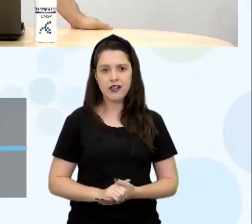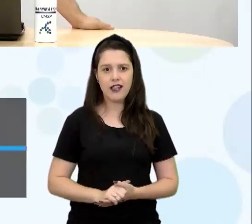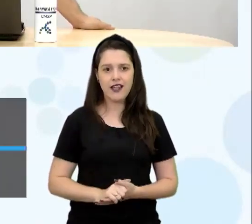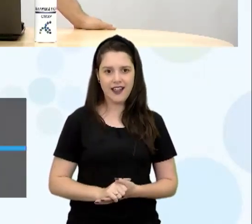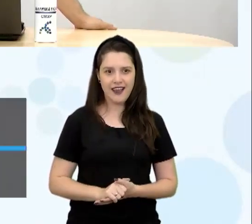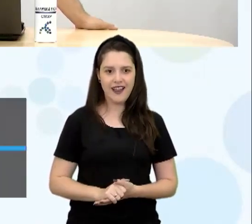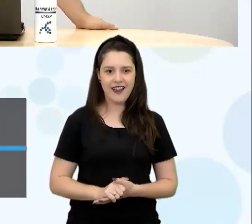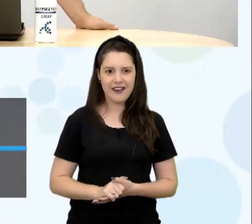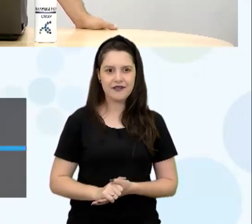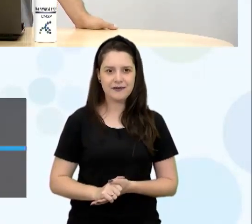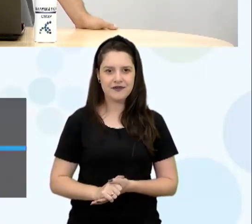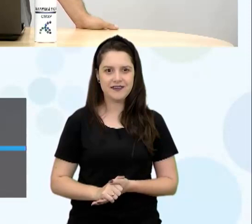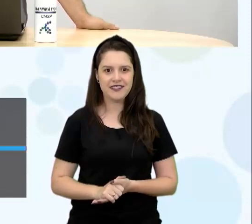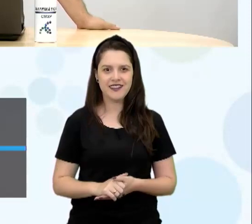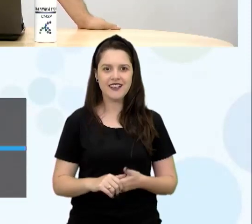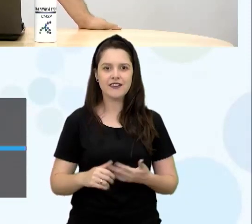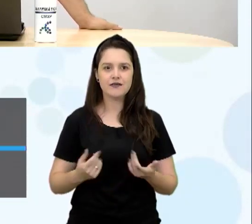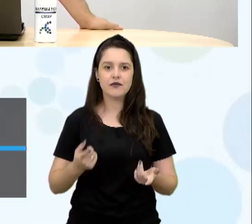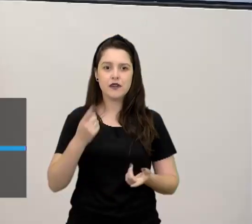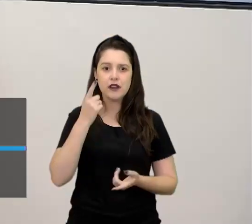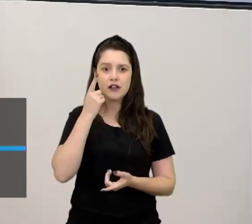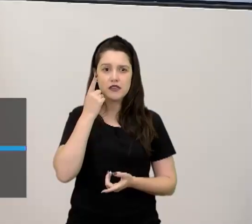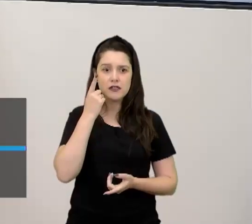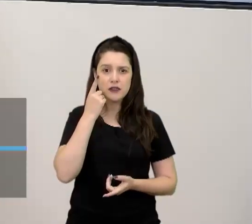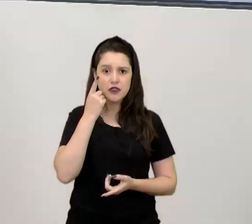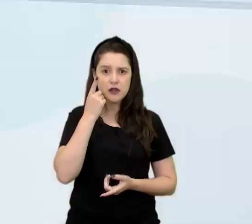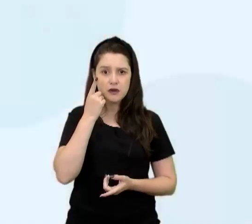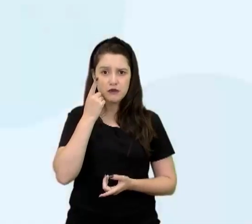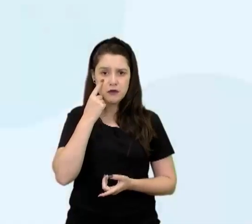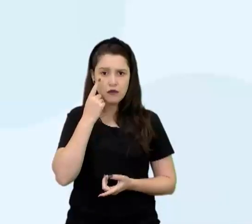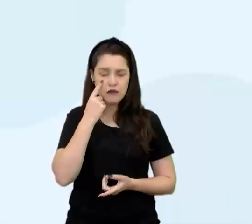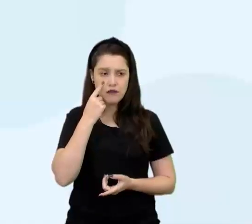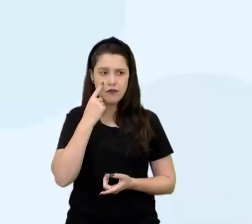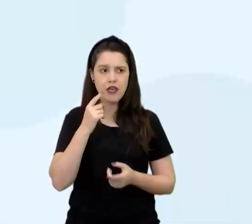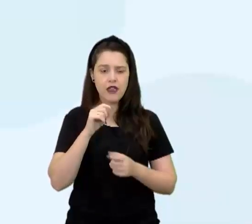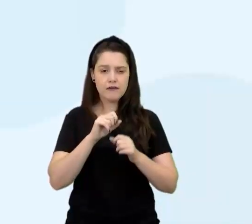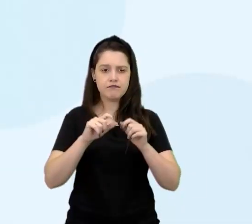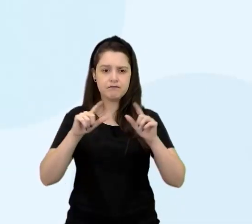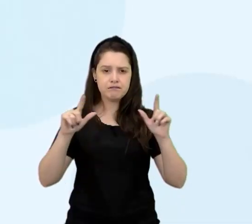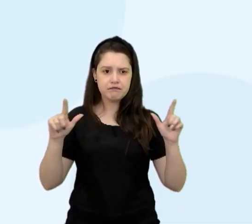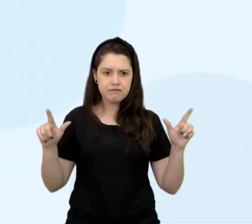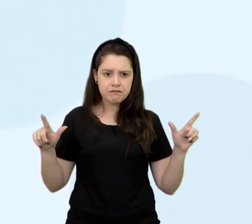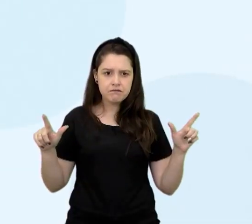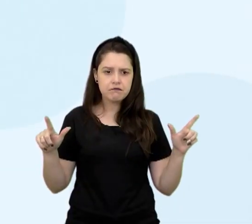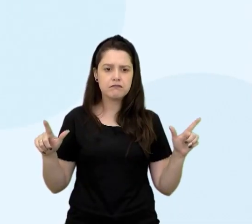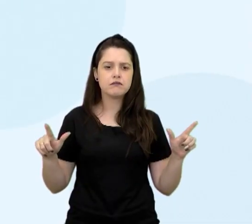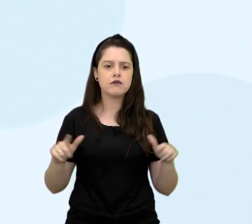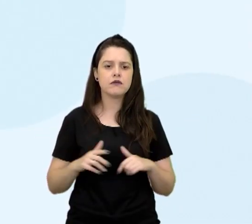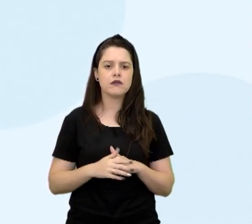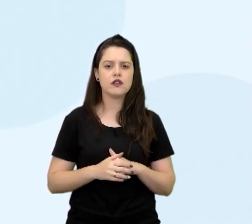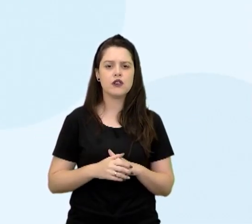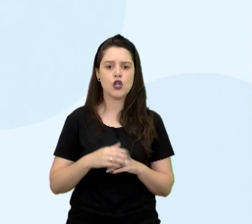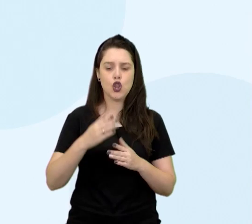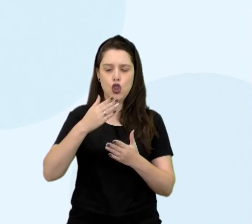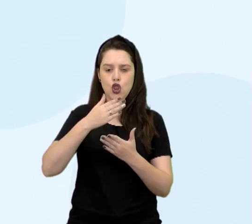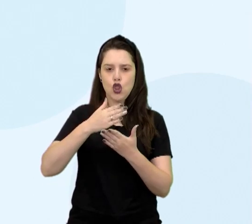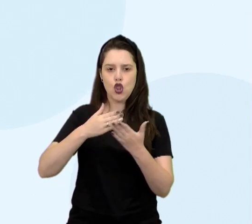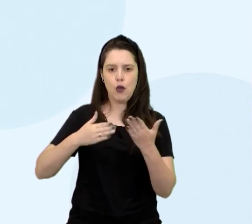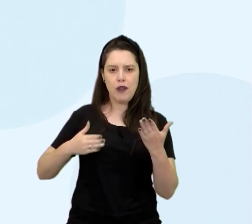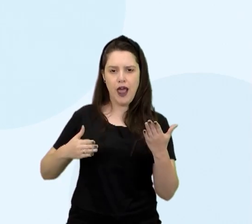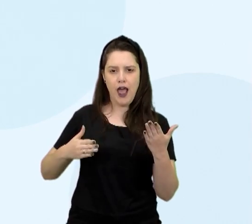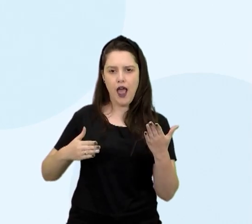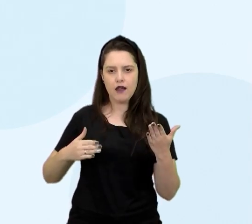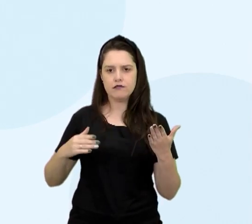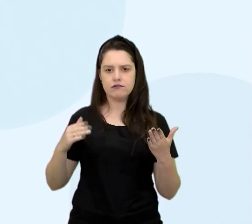medida. A gente não falou isso, mas é. Então, vamos olhar para nossa figurinha. É como se você pegasse a figura e dobrasse por aqui, tá